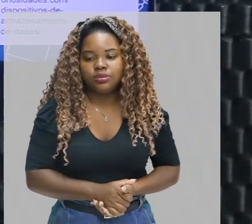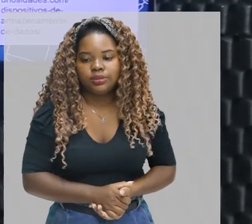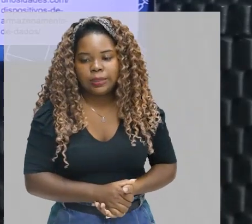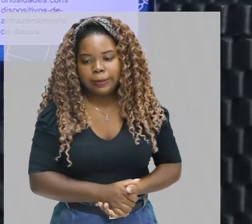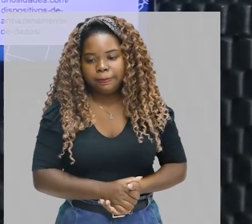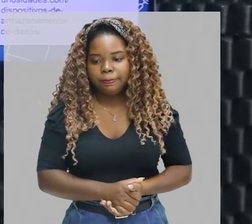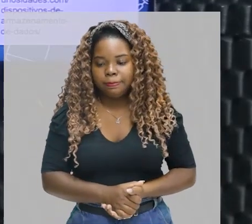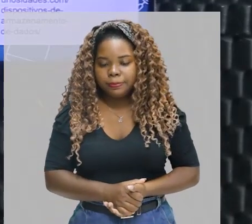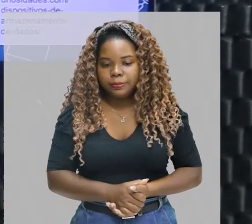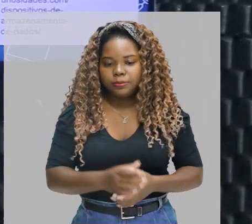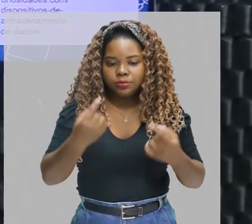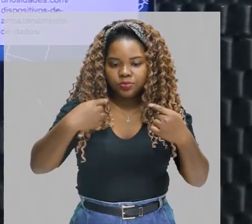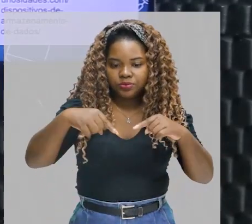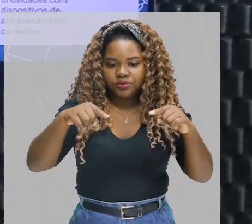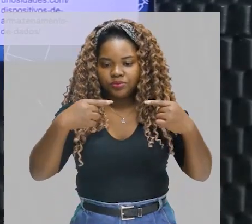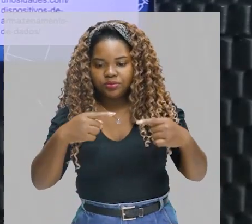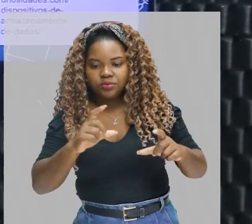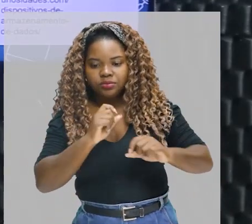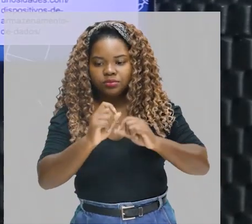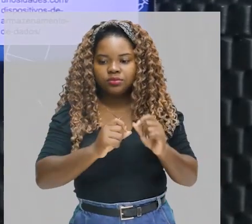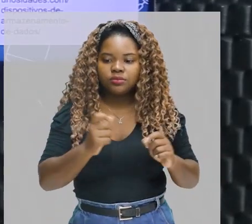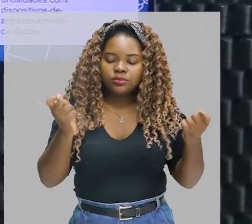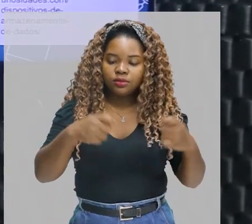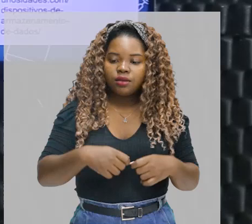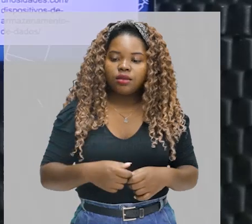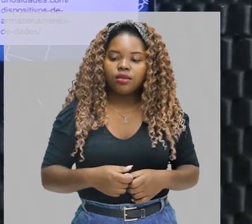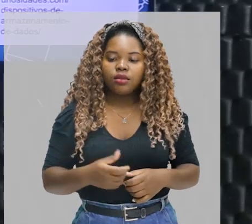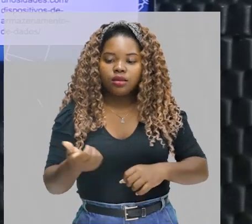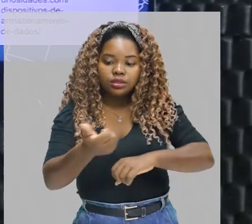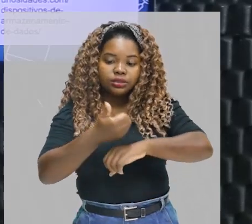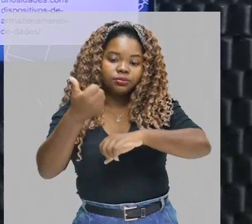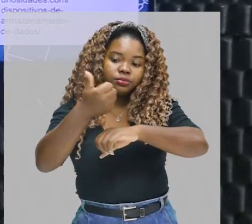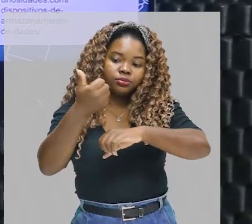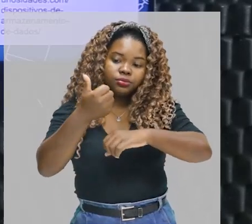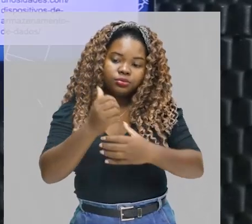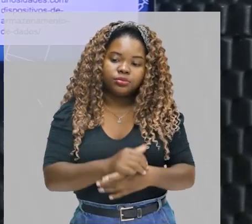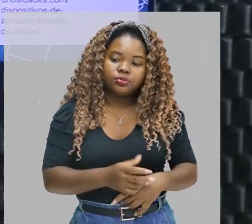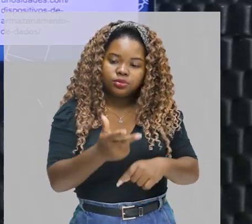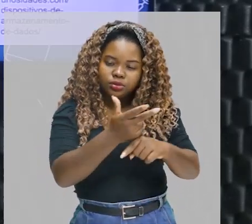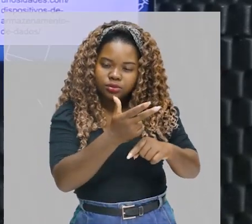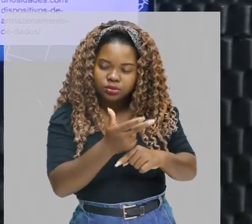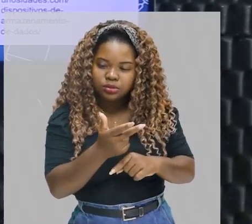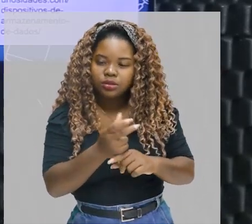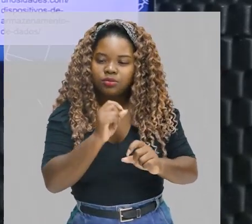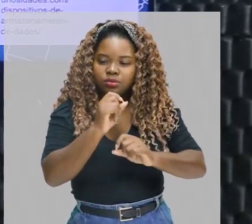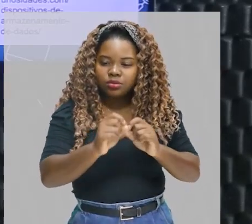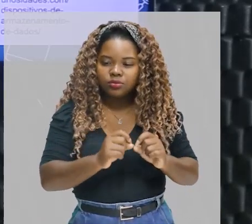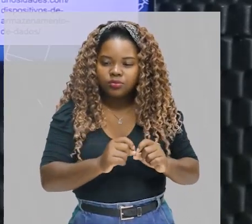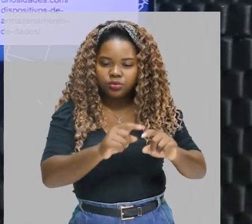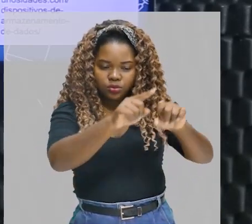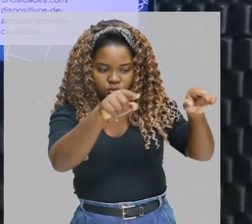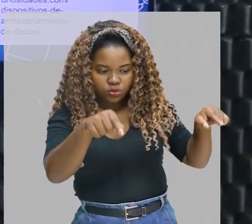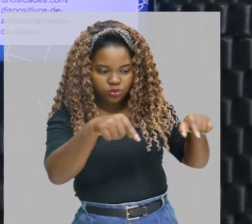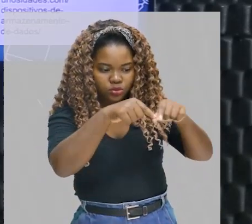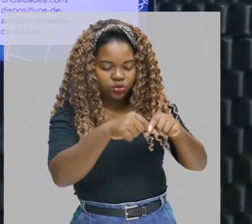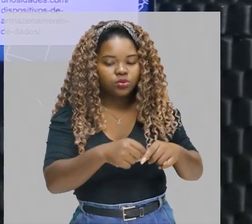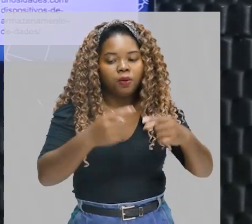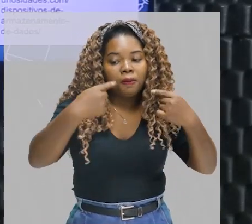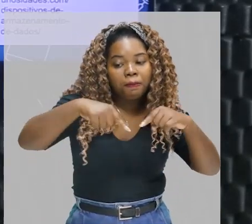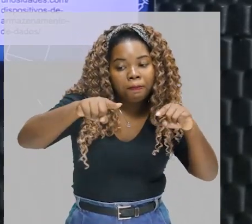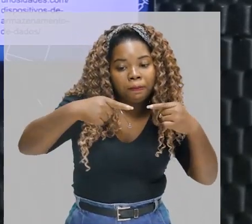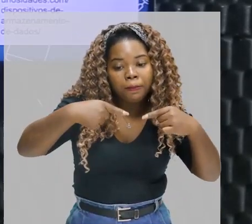que podemos considerar? As primeiras gravações foram caixinhas de música, nas quais o cilindro com pinos